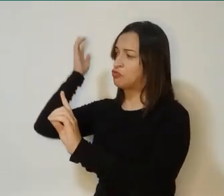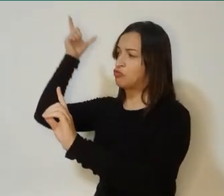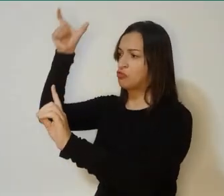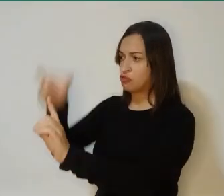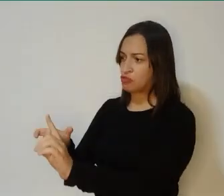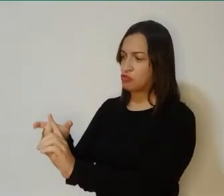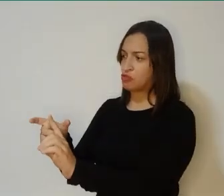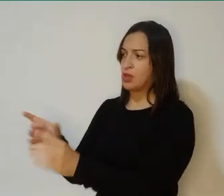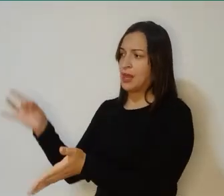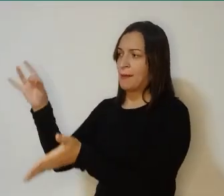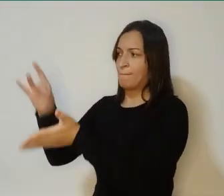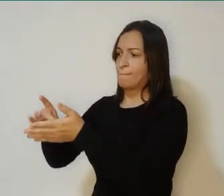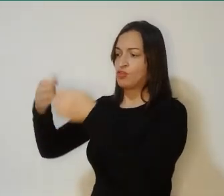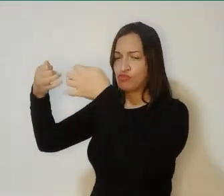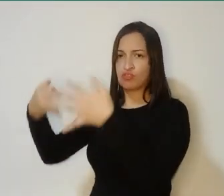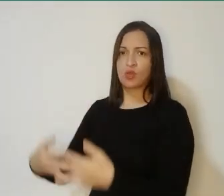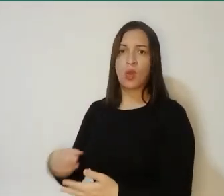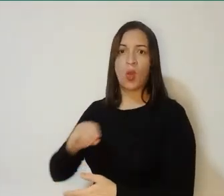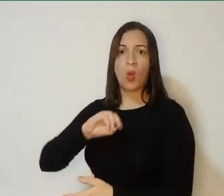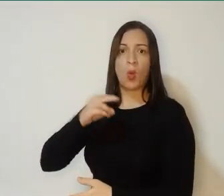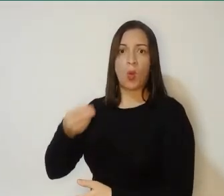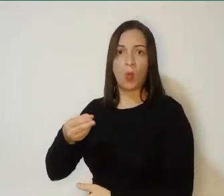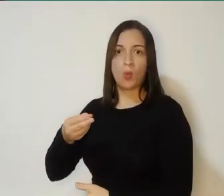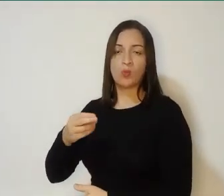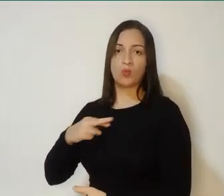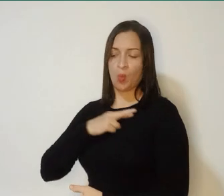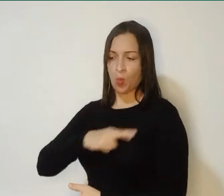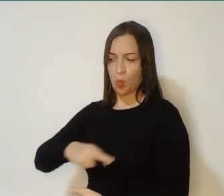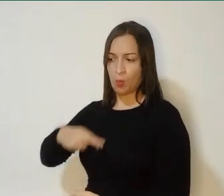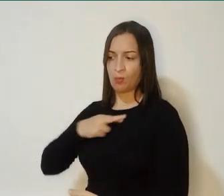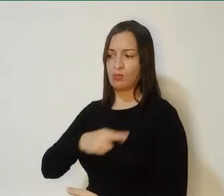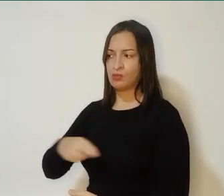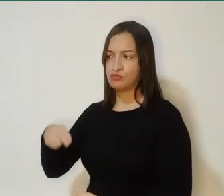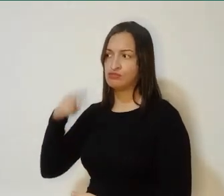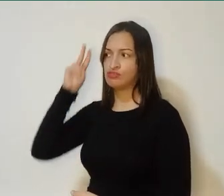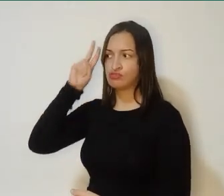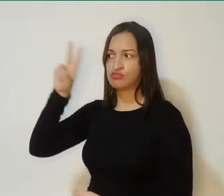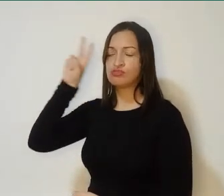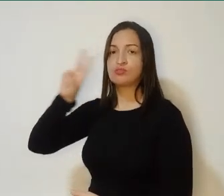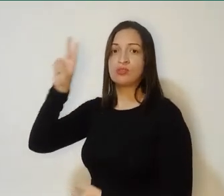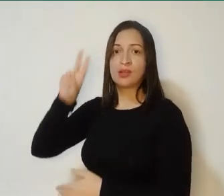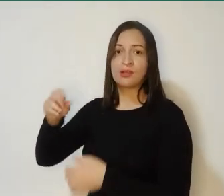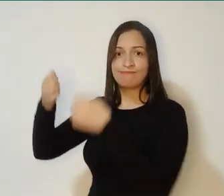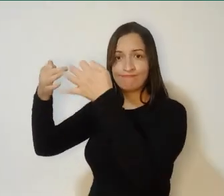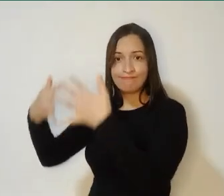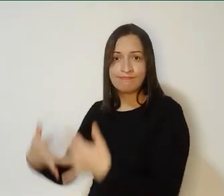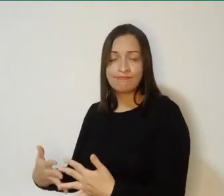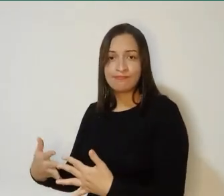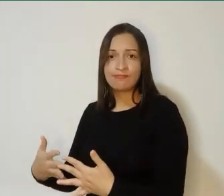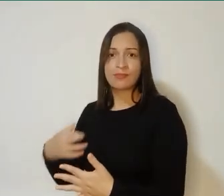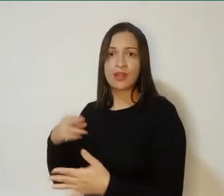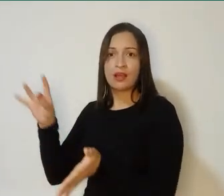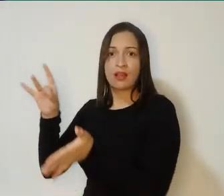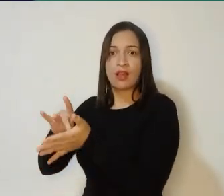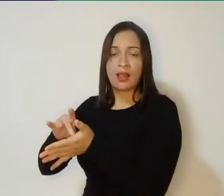conta coisas reais. Ou até um romance que está contando um fato histórico, que vai ter coisas reais. Mas a ideia do texto literário